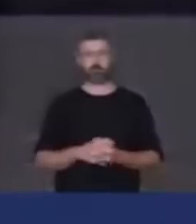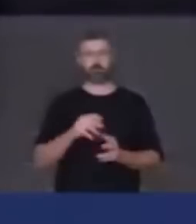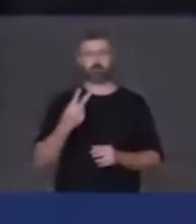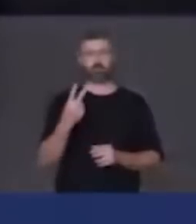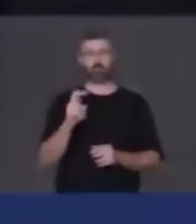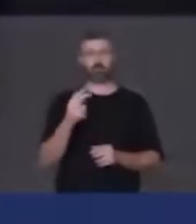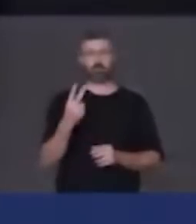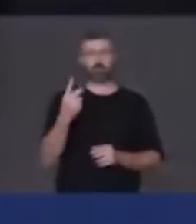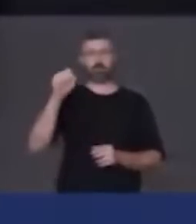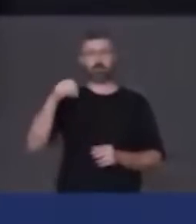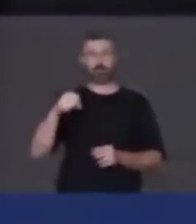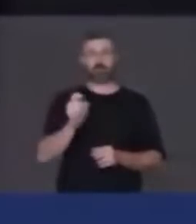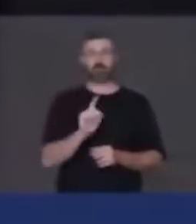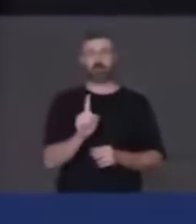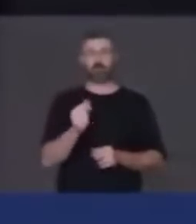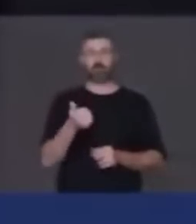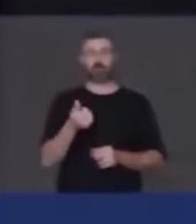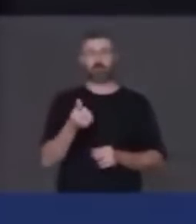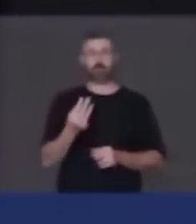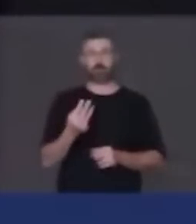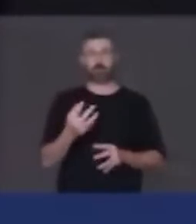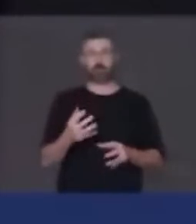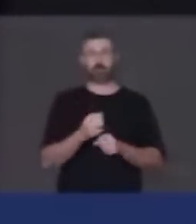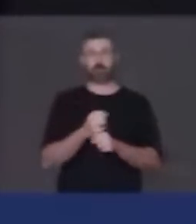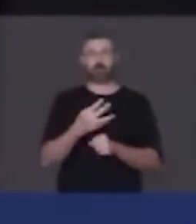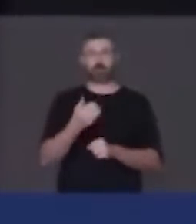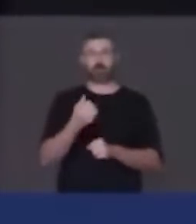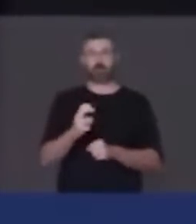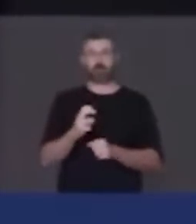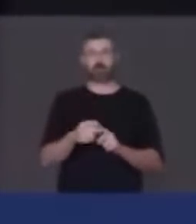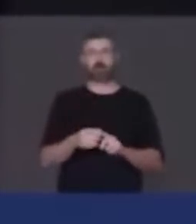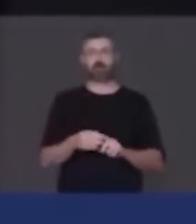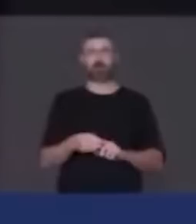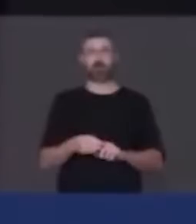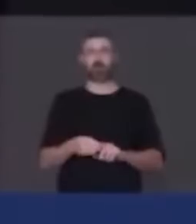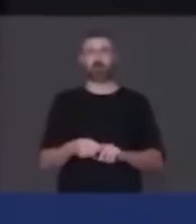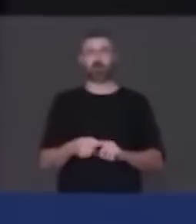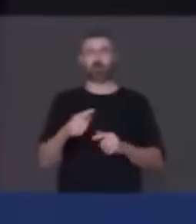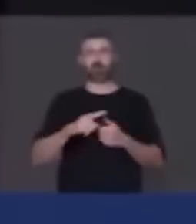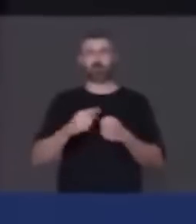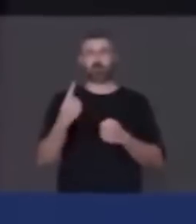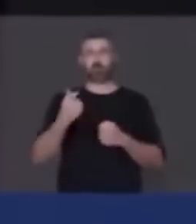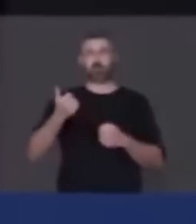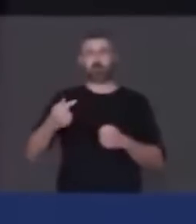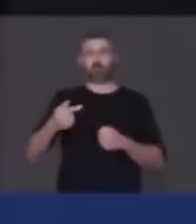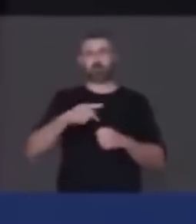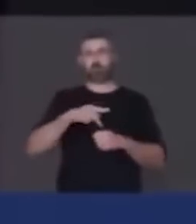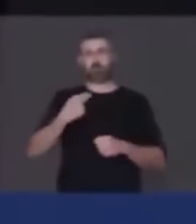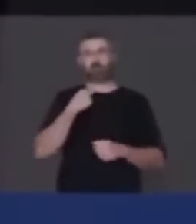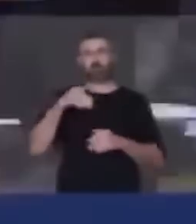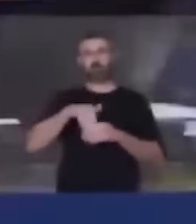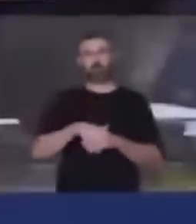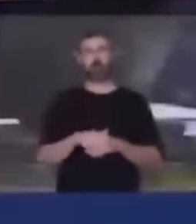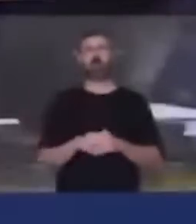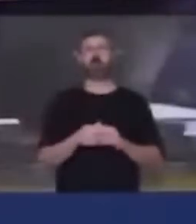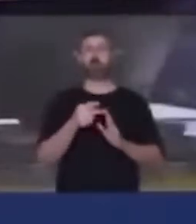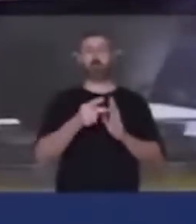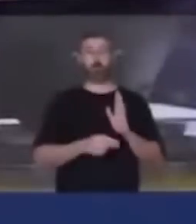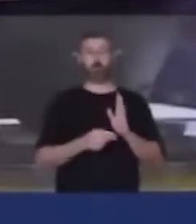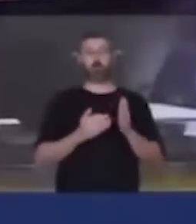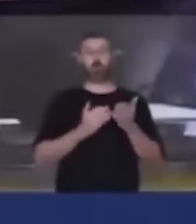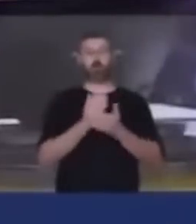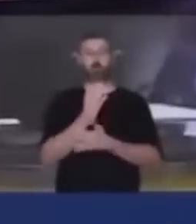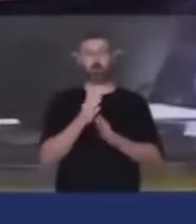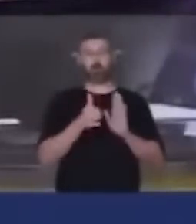252 sim, 163 não, total 415. Um no artigo 17. Está aprovado o projeto. Está prejudicada a